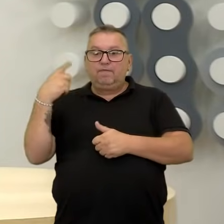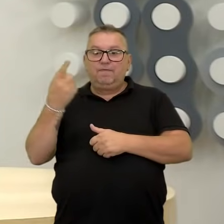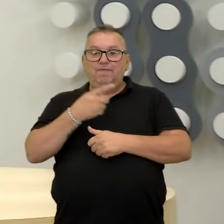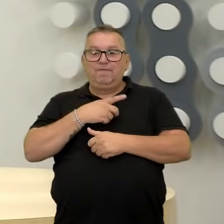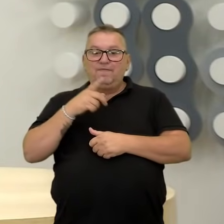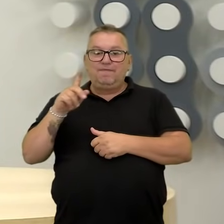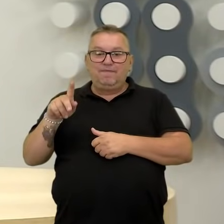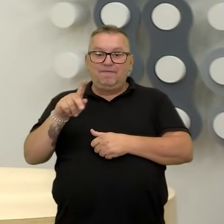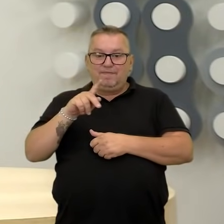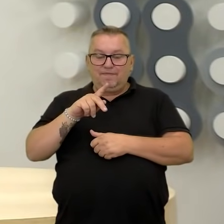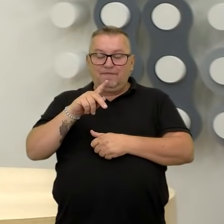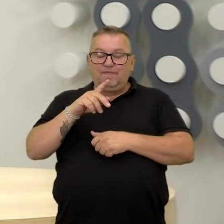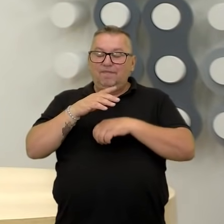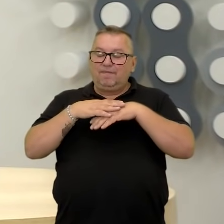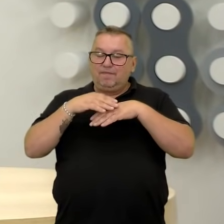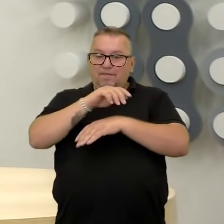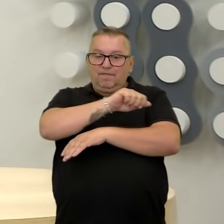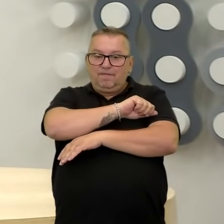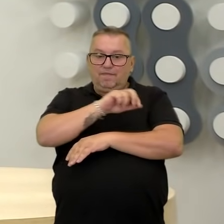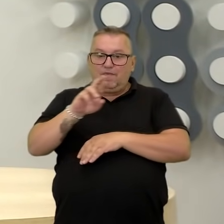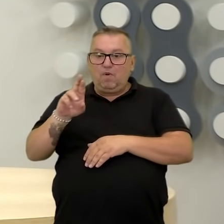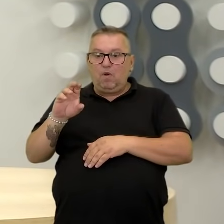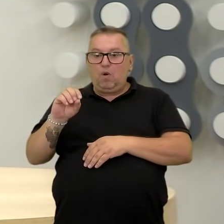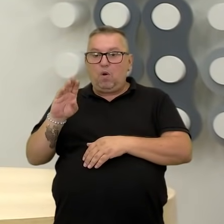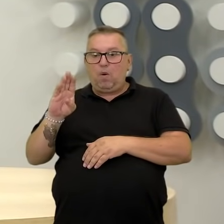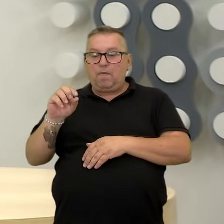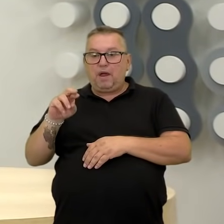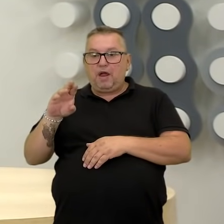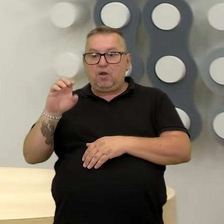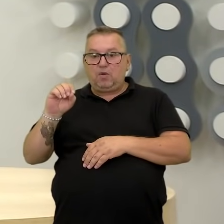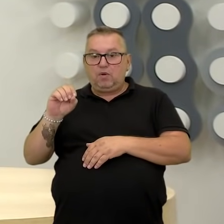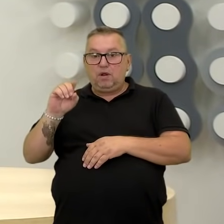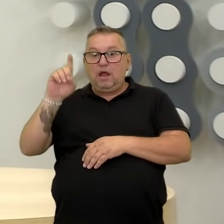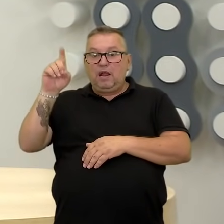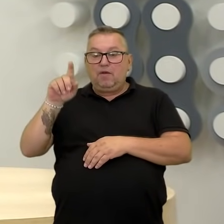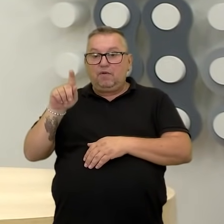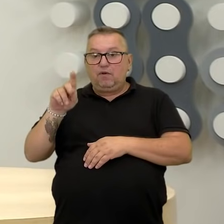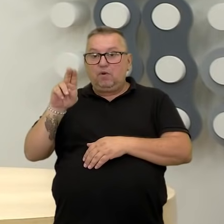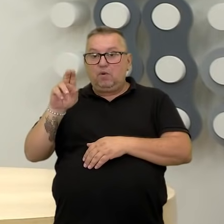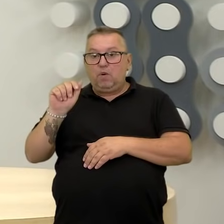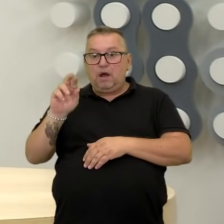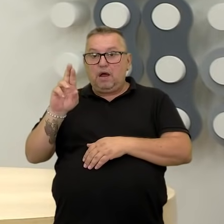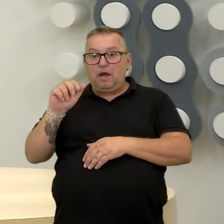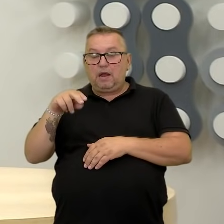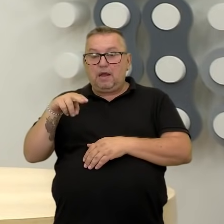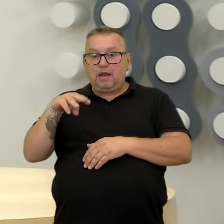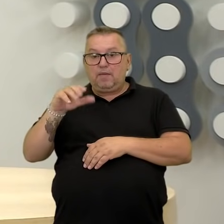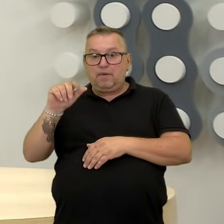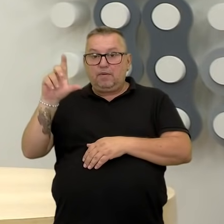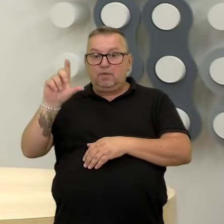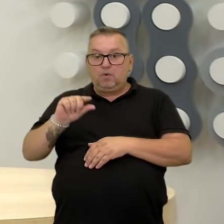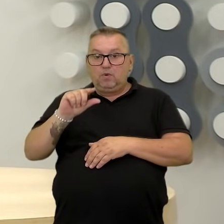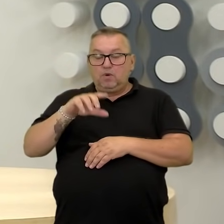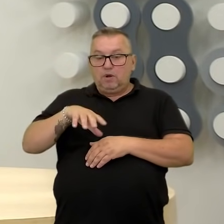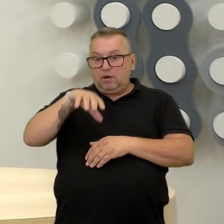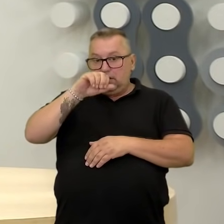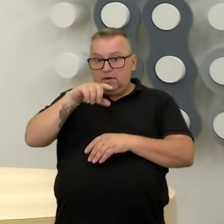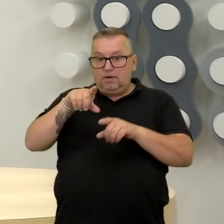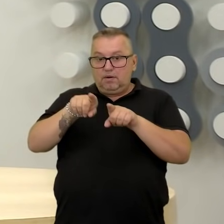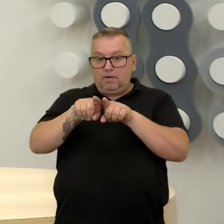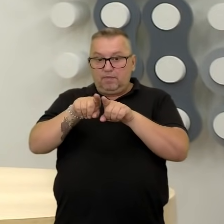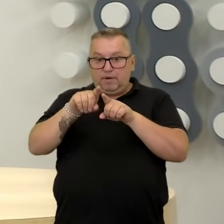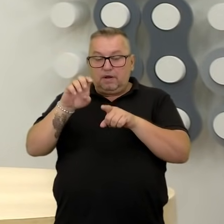queridos lá do Roberto Feijó lá de Guararema colocou menor quantidade de oxigênio para respiração